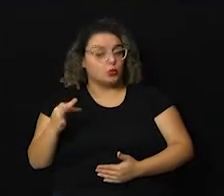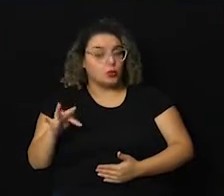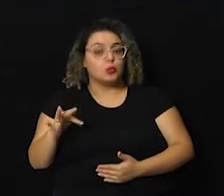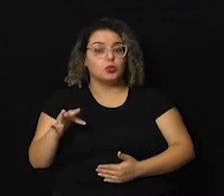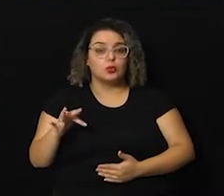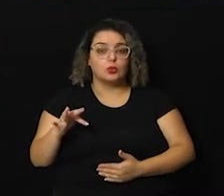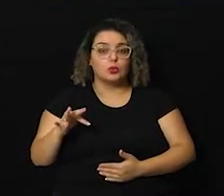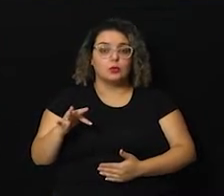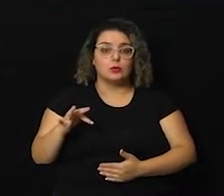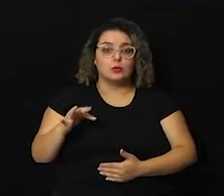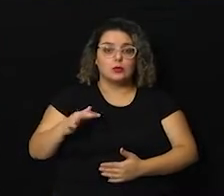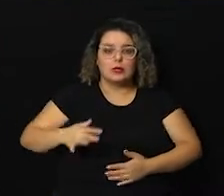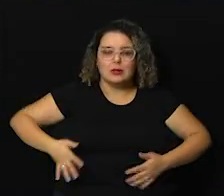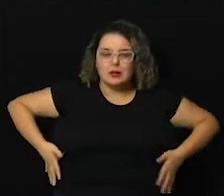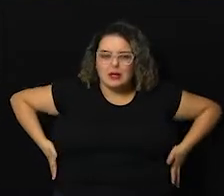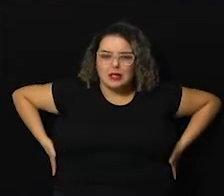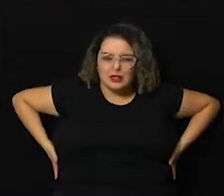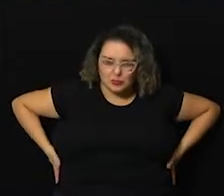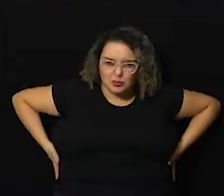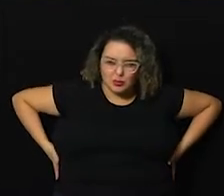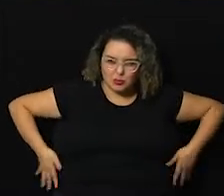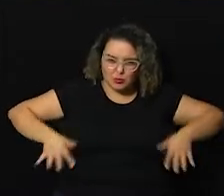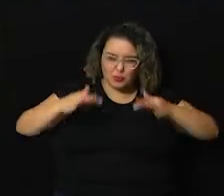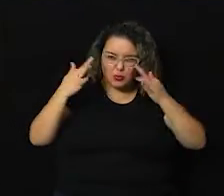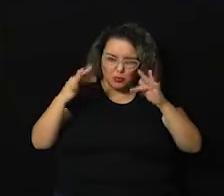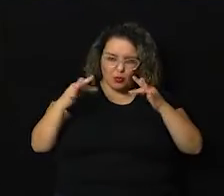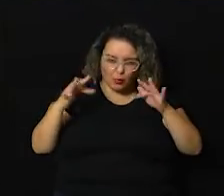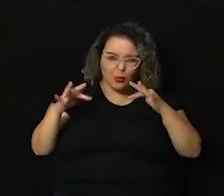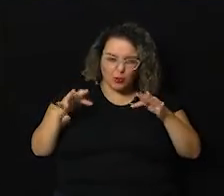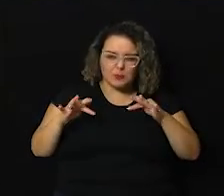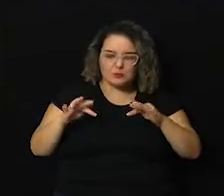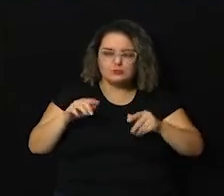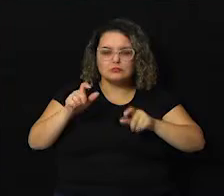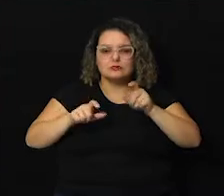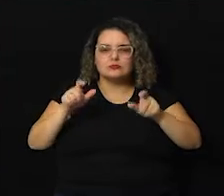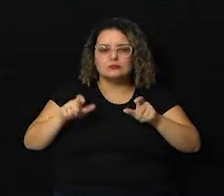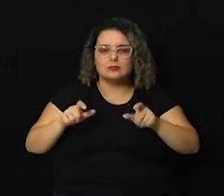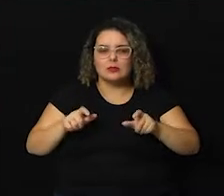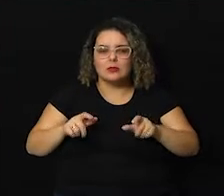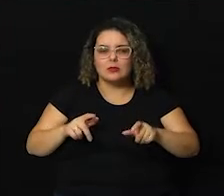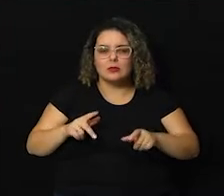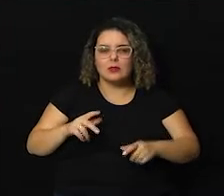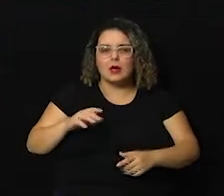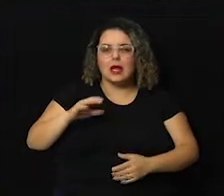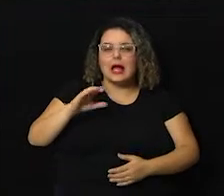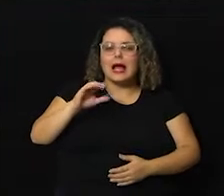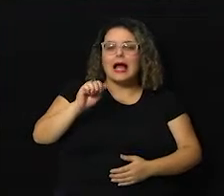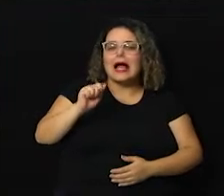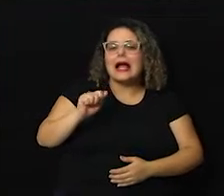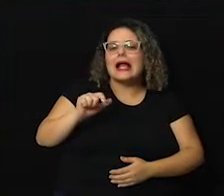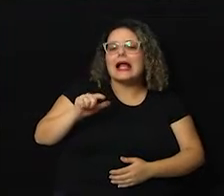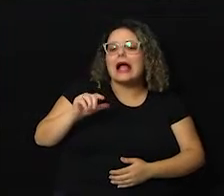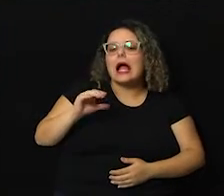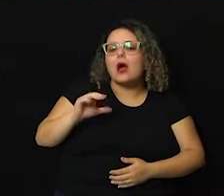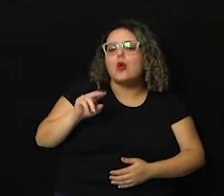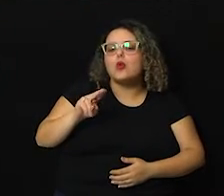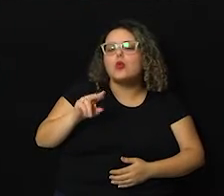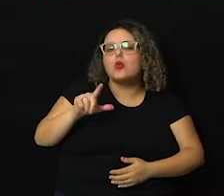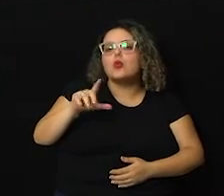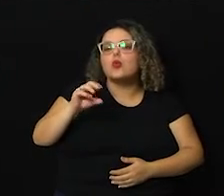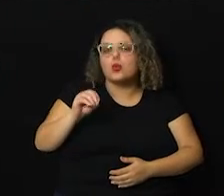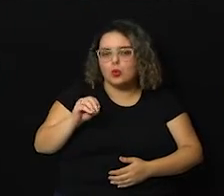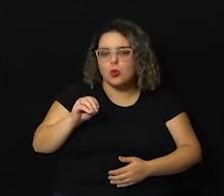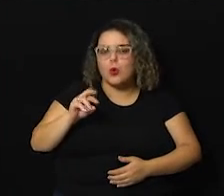dor na loja renal, aquela dor lombar, que eventualmente as pessoas referem ser dor de cálculo renal, né, de